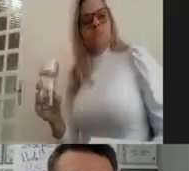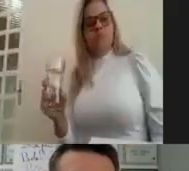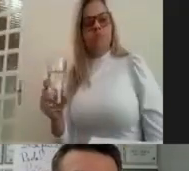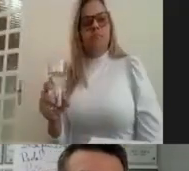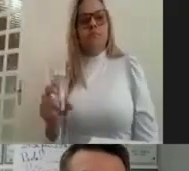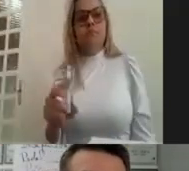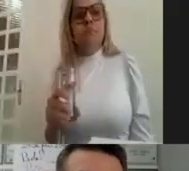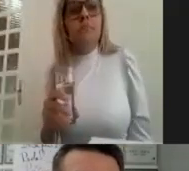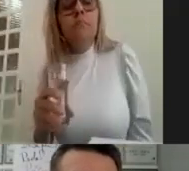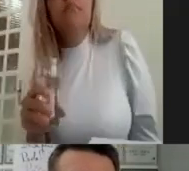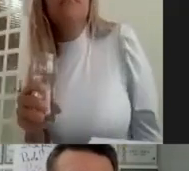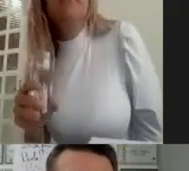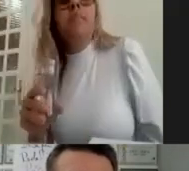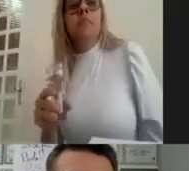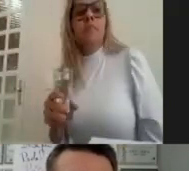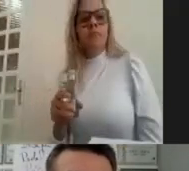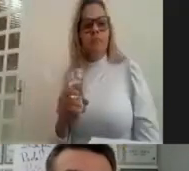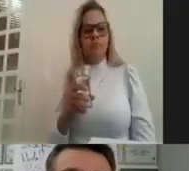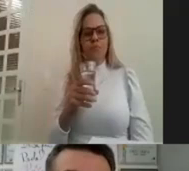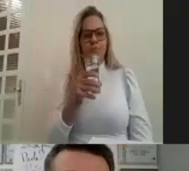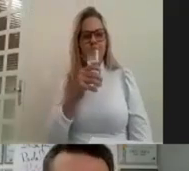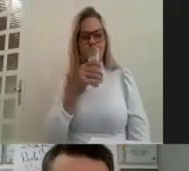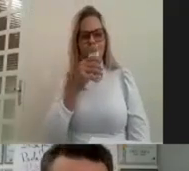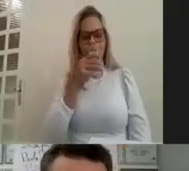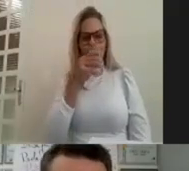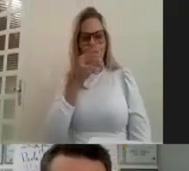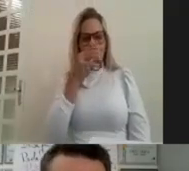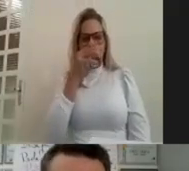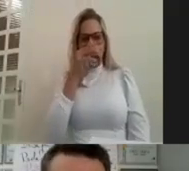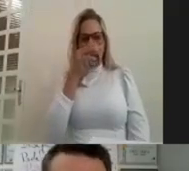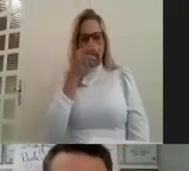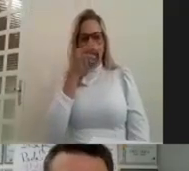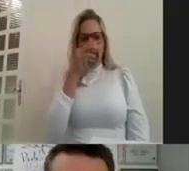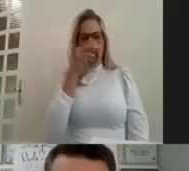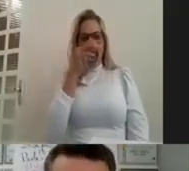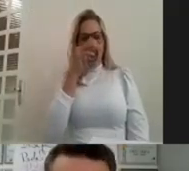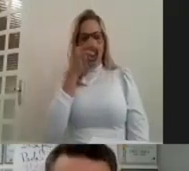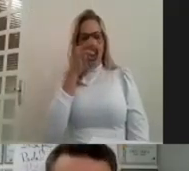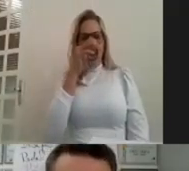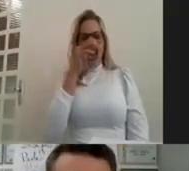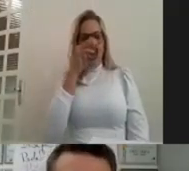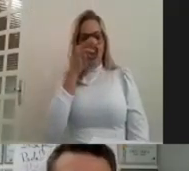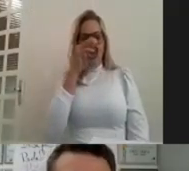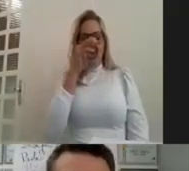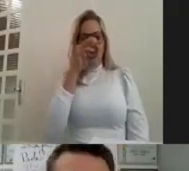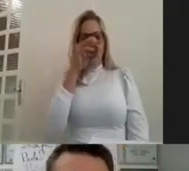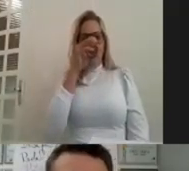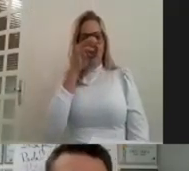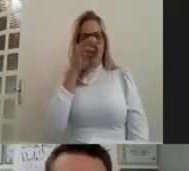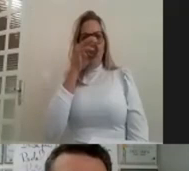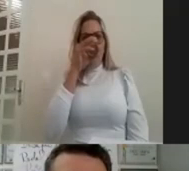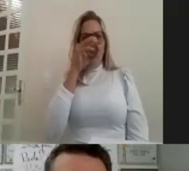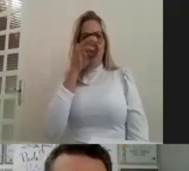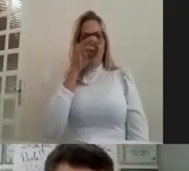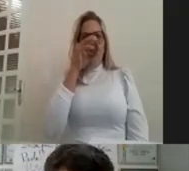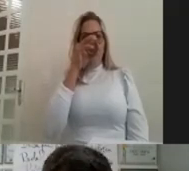casa, descobri o senhor no Face, e ontem mesmo conversando com